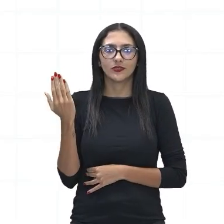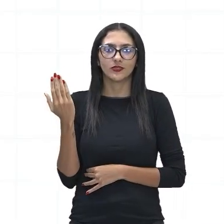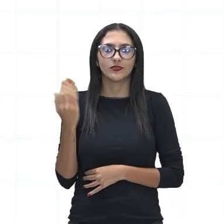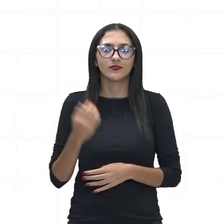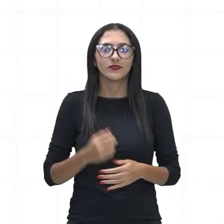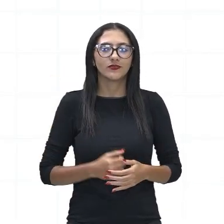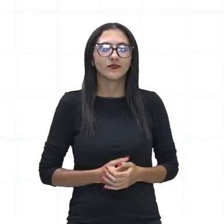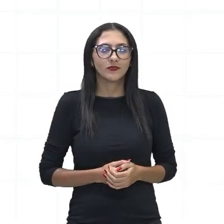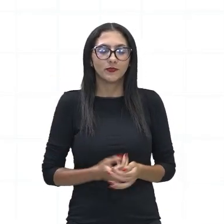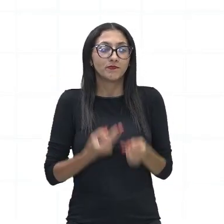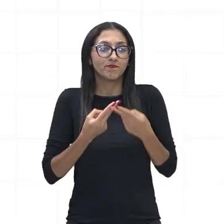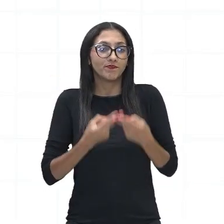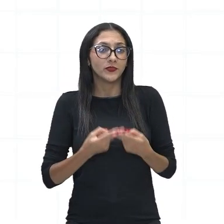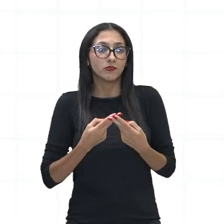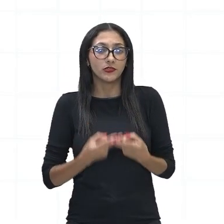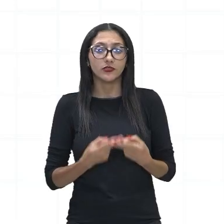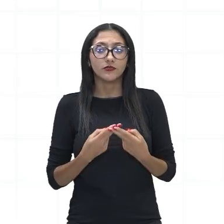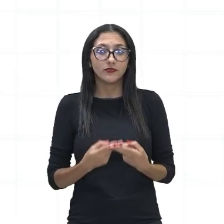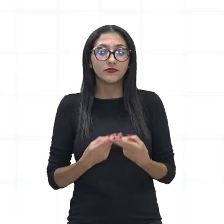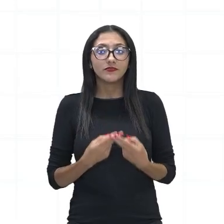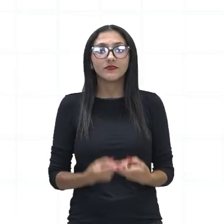que é paciência.